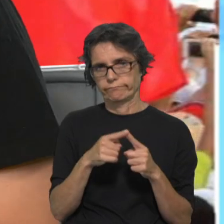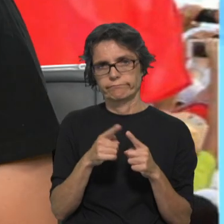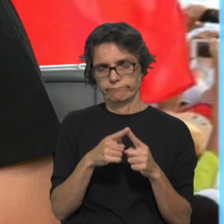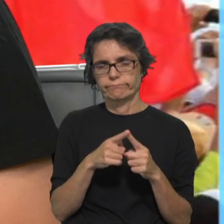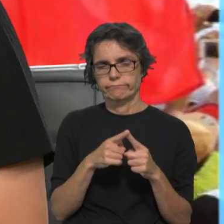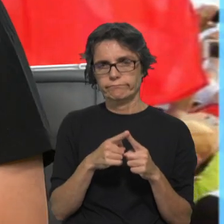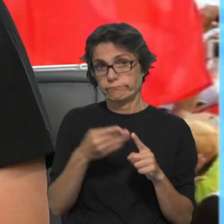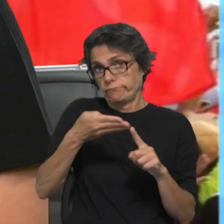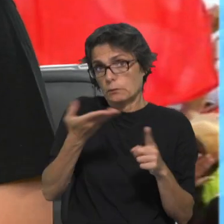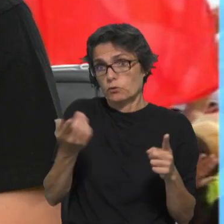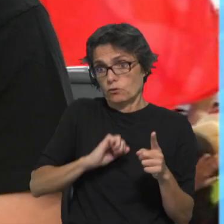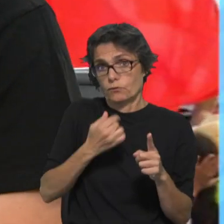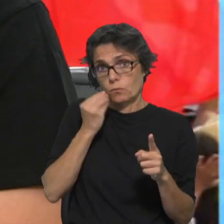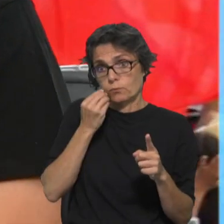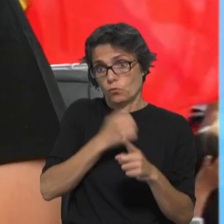nossa presença, do